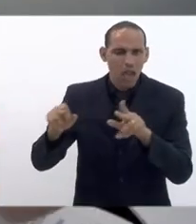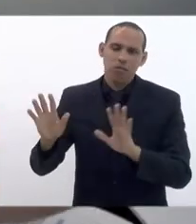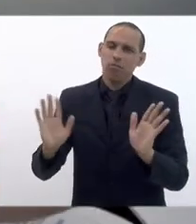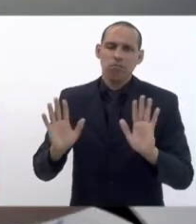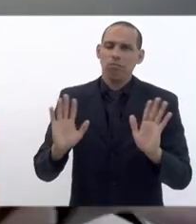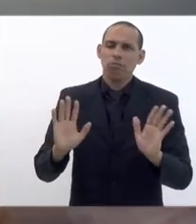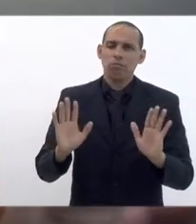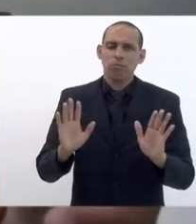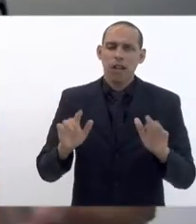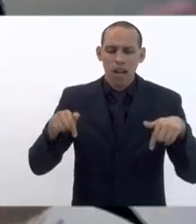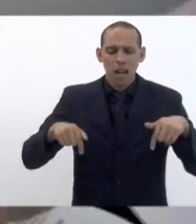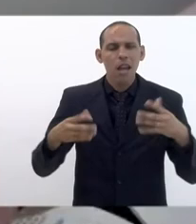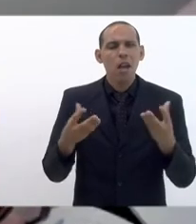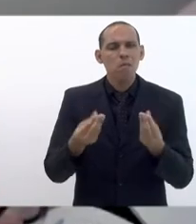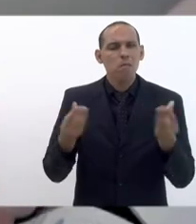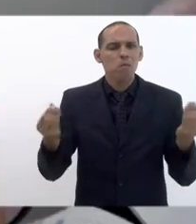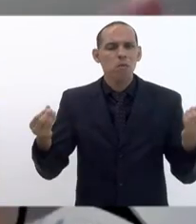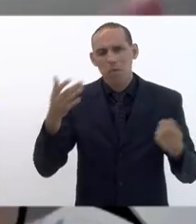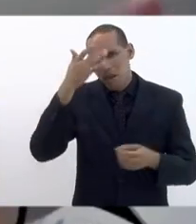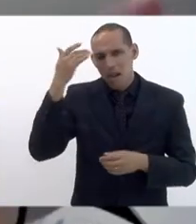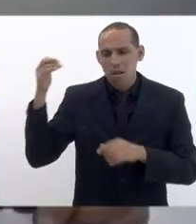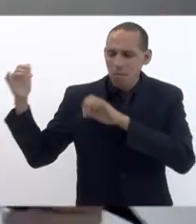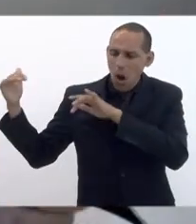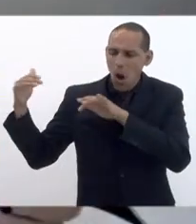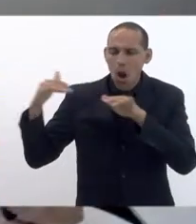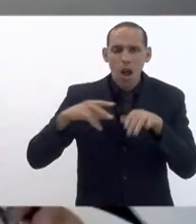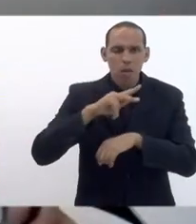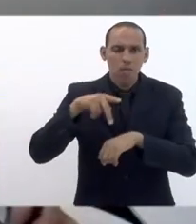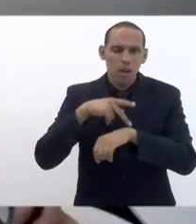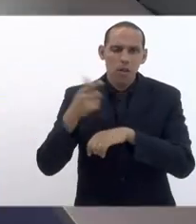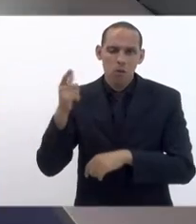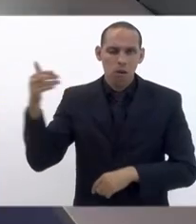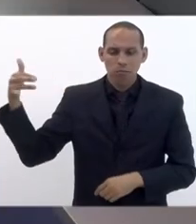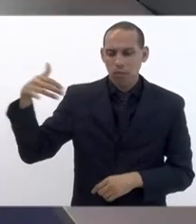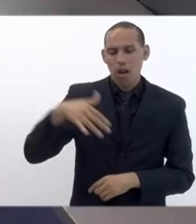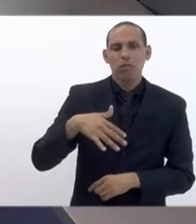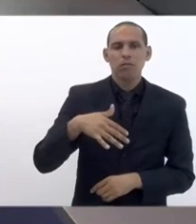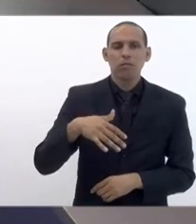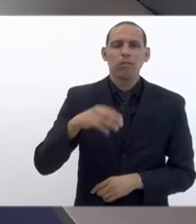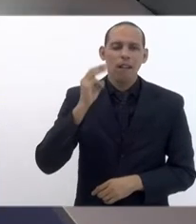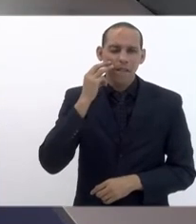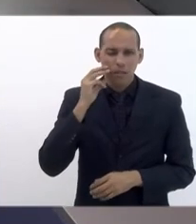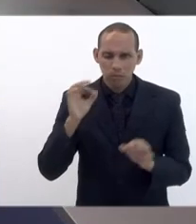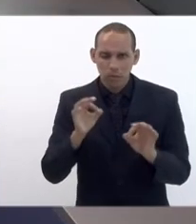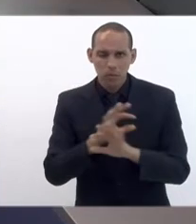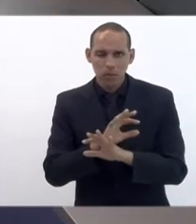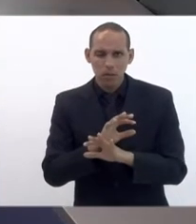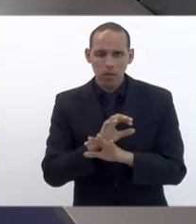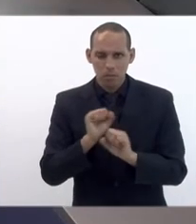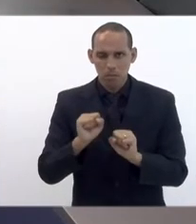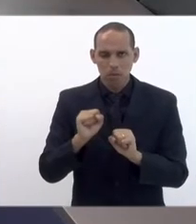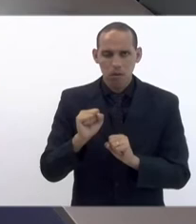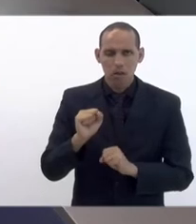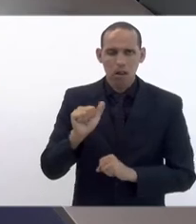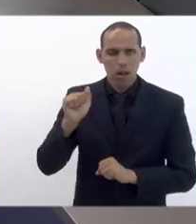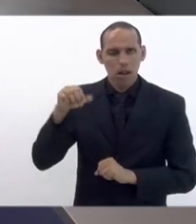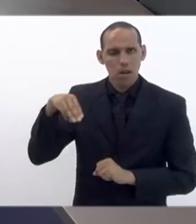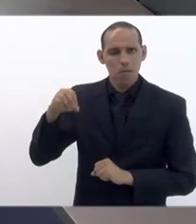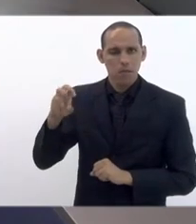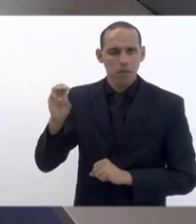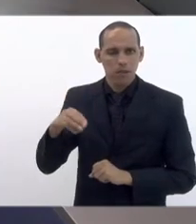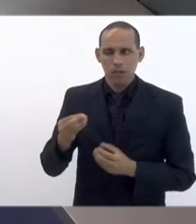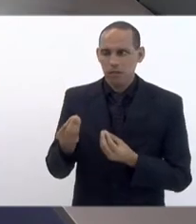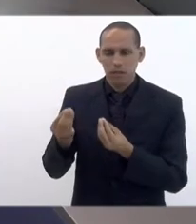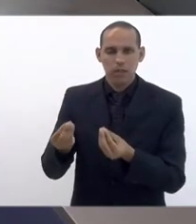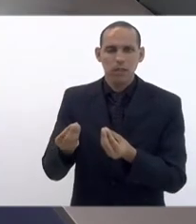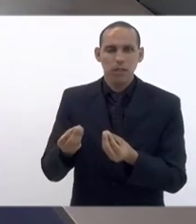que tem o Rio de Janeiro, deputado, e o próprio Brasil. Né? Valdec encerrou, eu passo para o Bomorim, vamos votar. Eu tenho uma outra indagação,